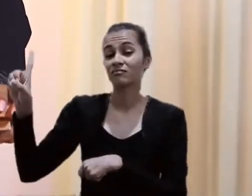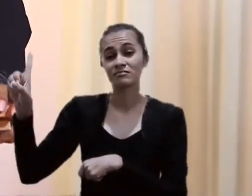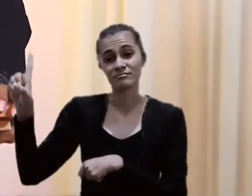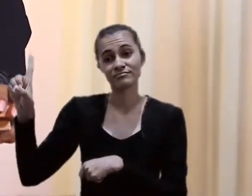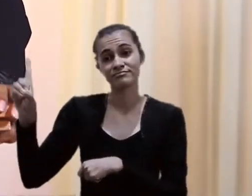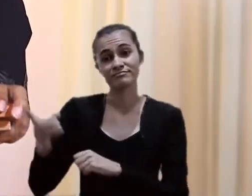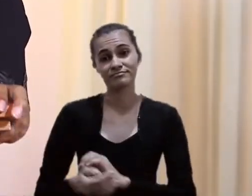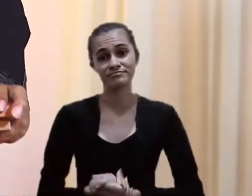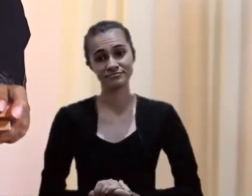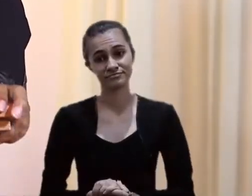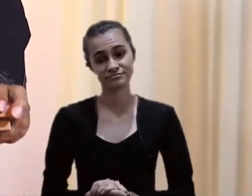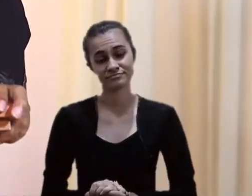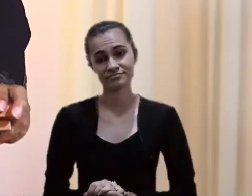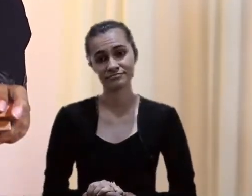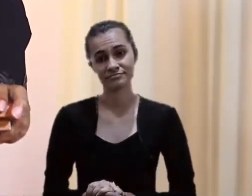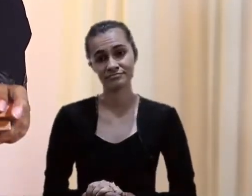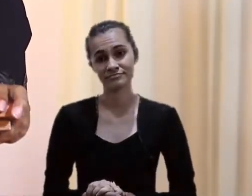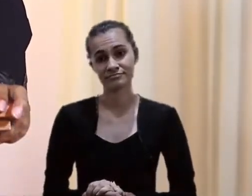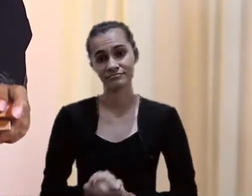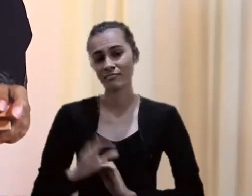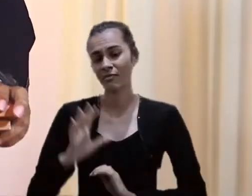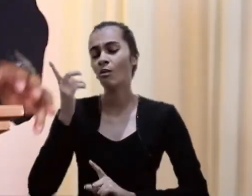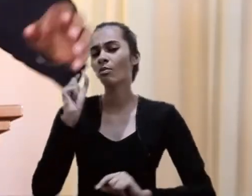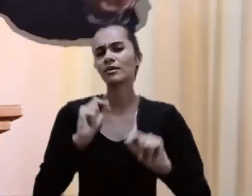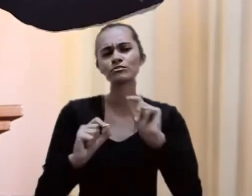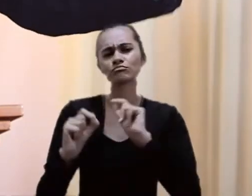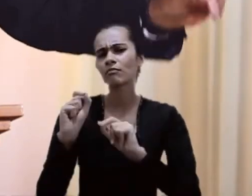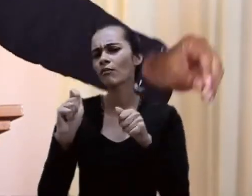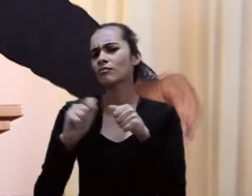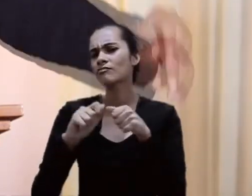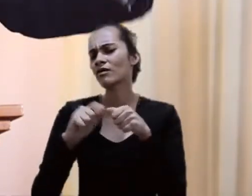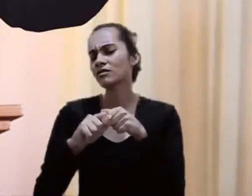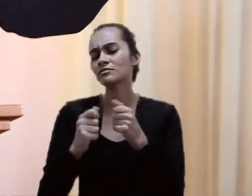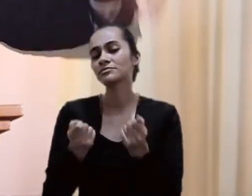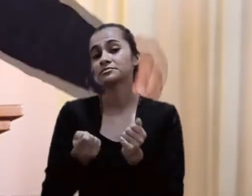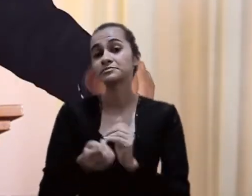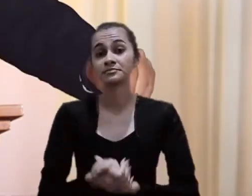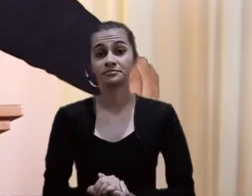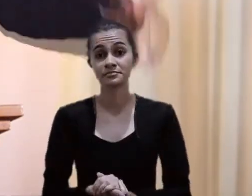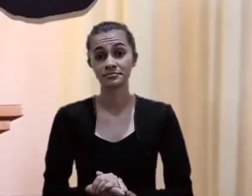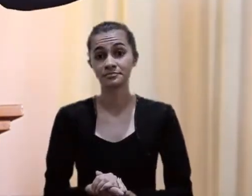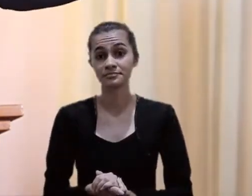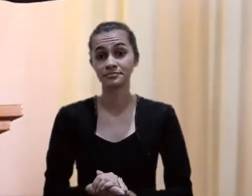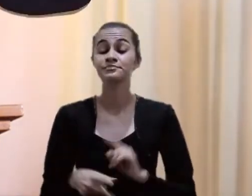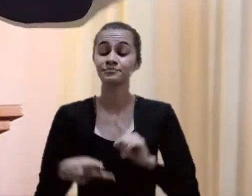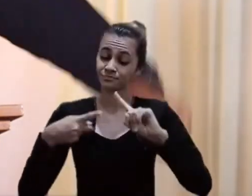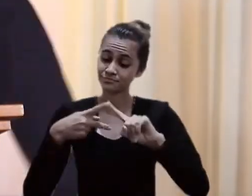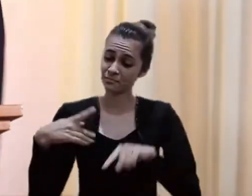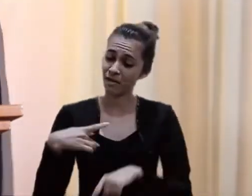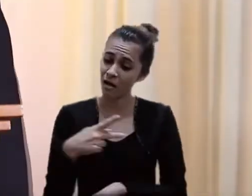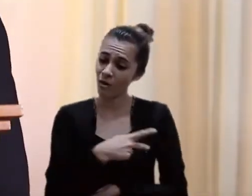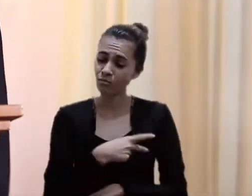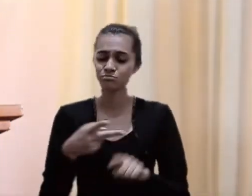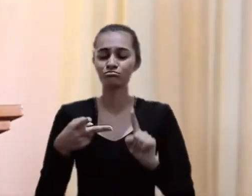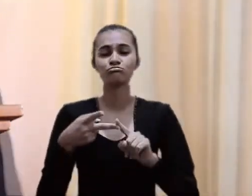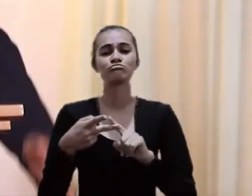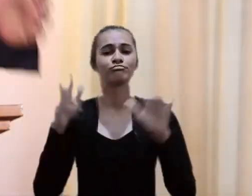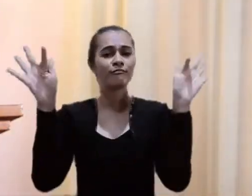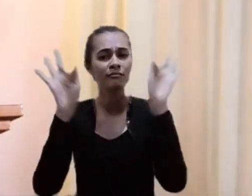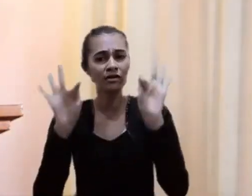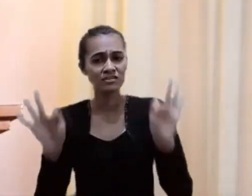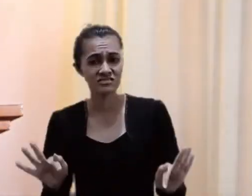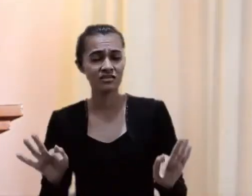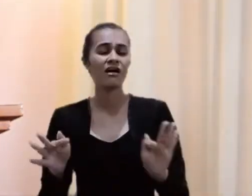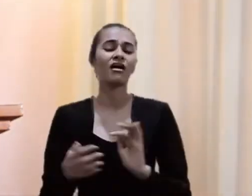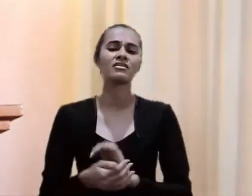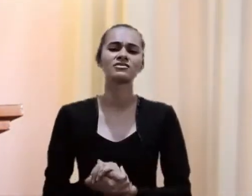resultado de fazermos isso? Além de termos saúde, de termos felicidade, além de produzirmos música céu. Além